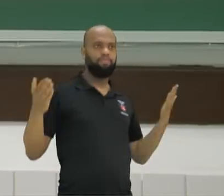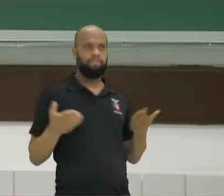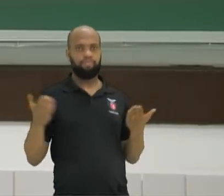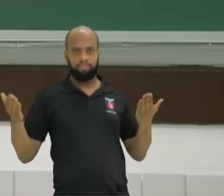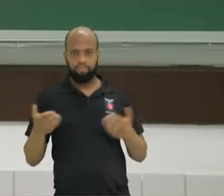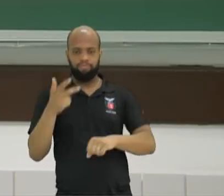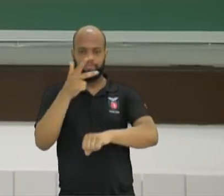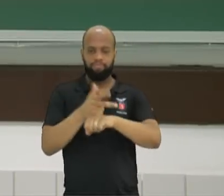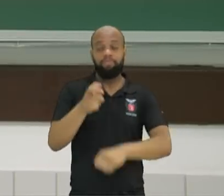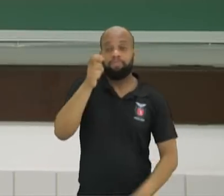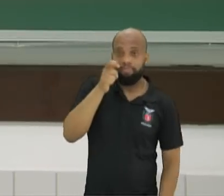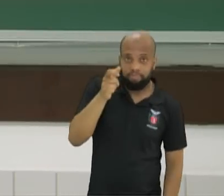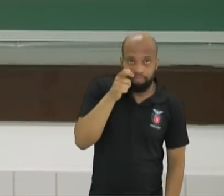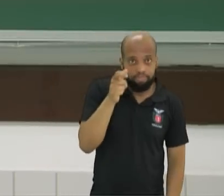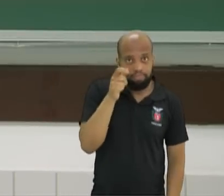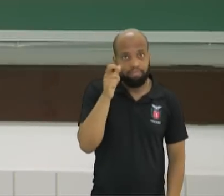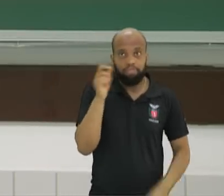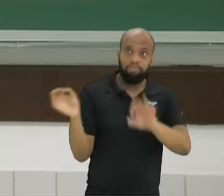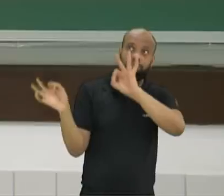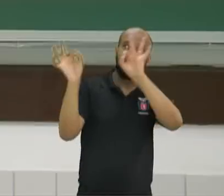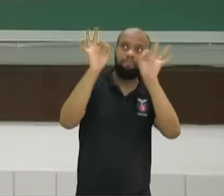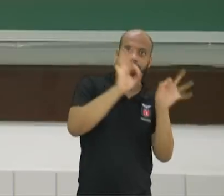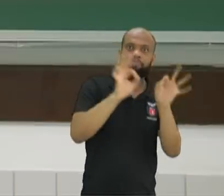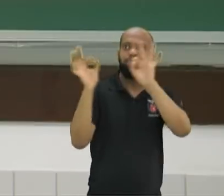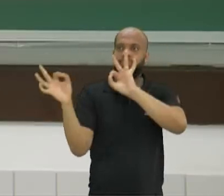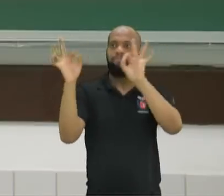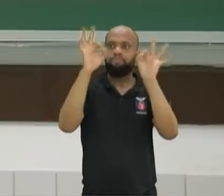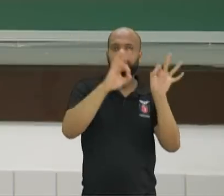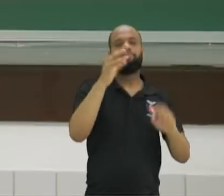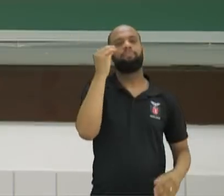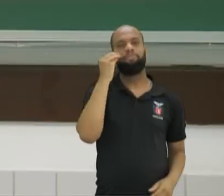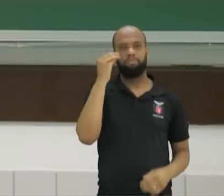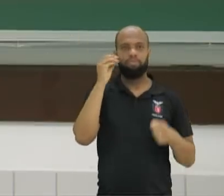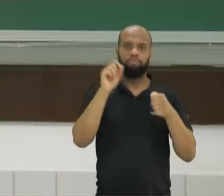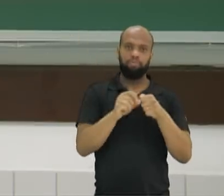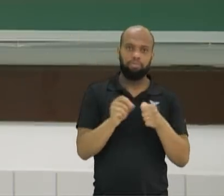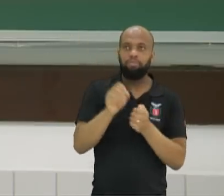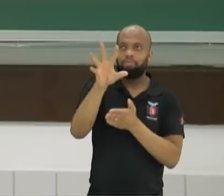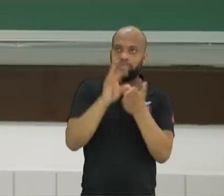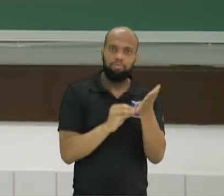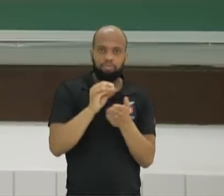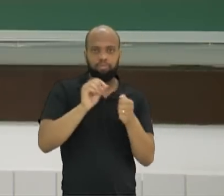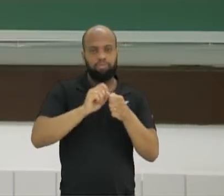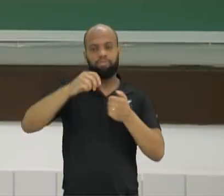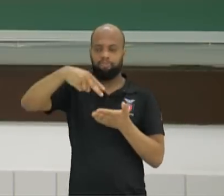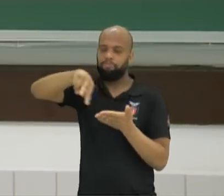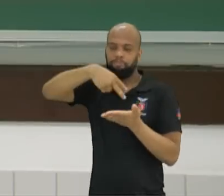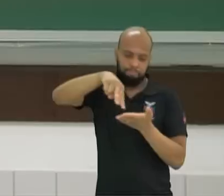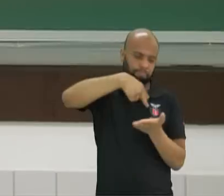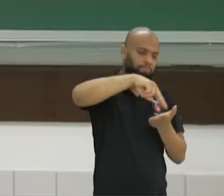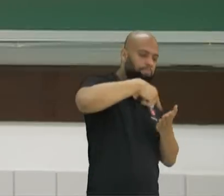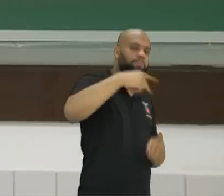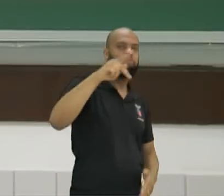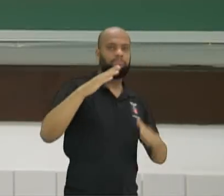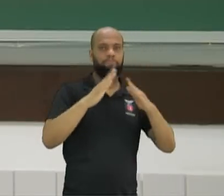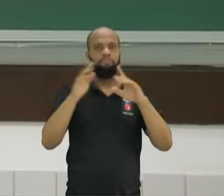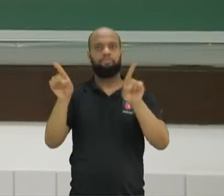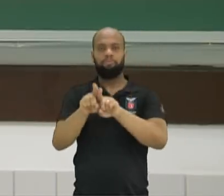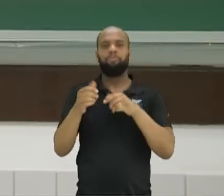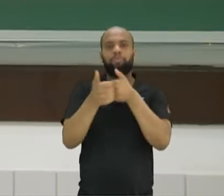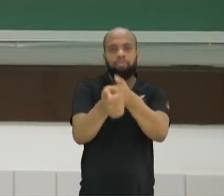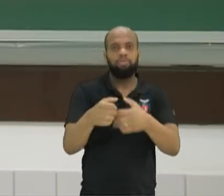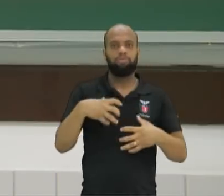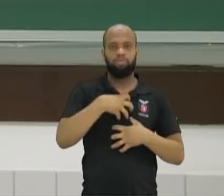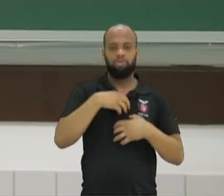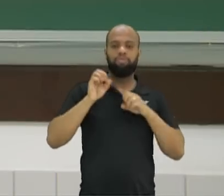vídeo, assistisse ele algumas vezes e tentasse aí executar na sua casa, né? Acompanhasse esse